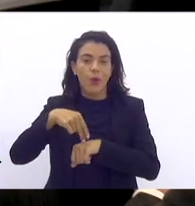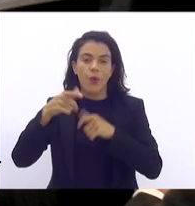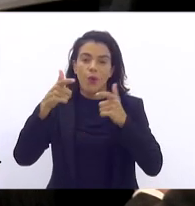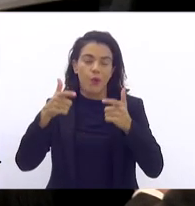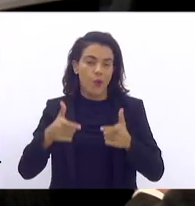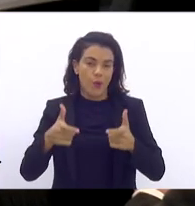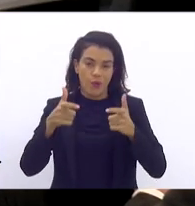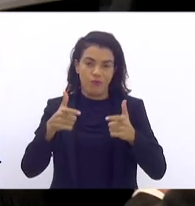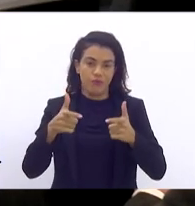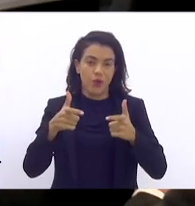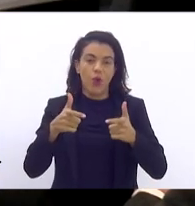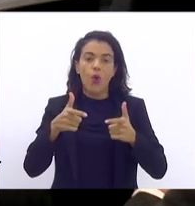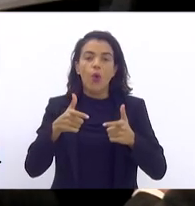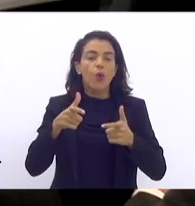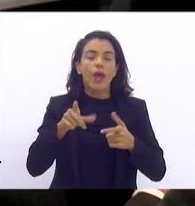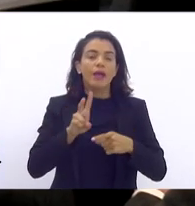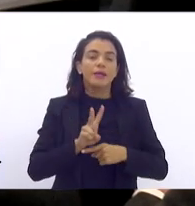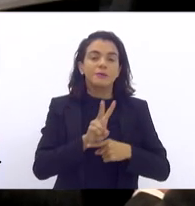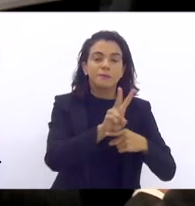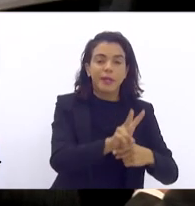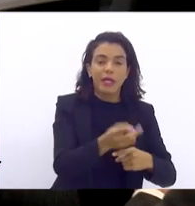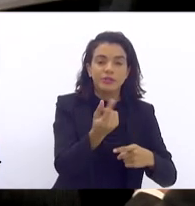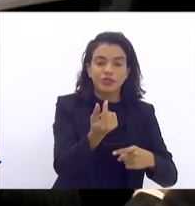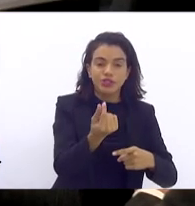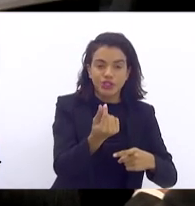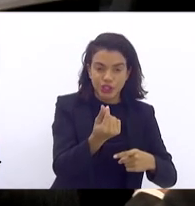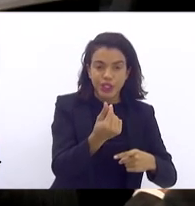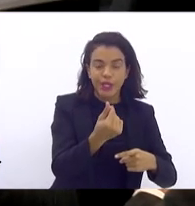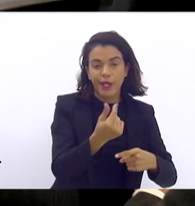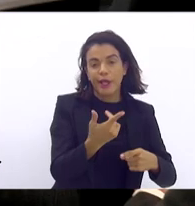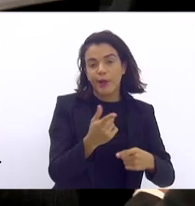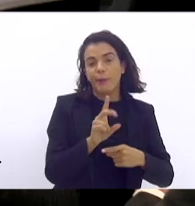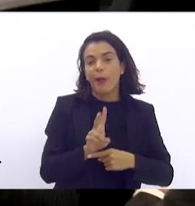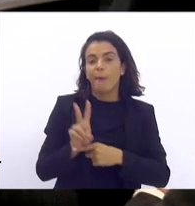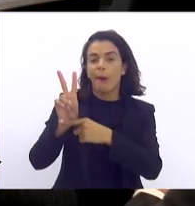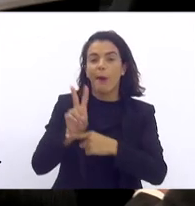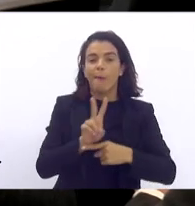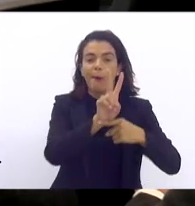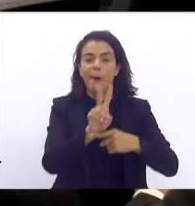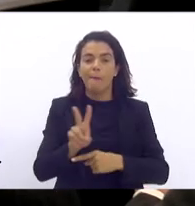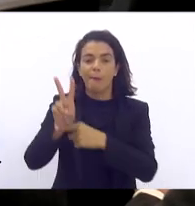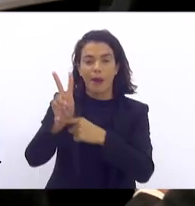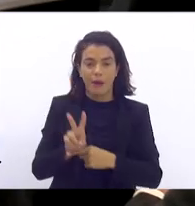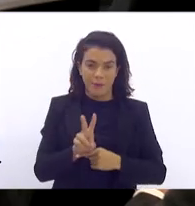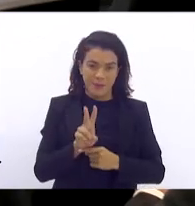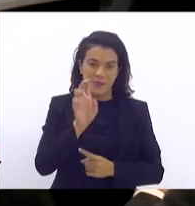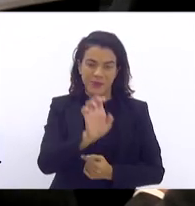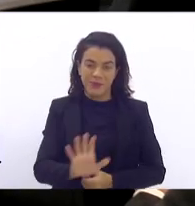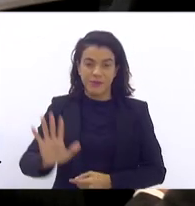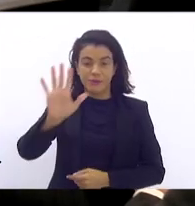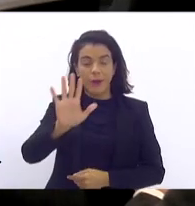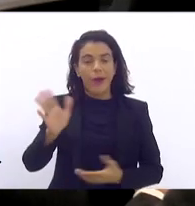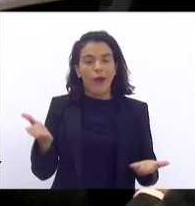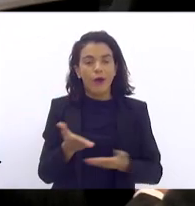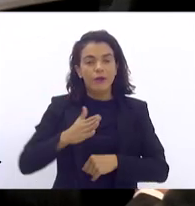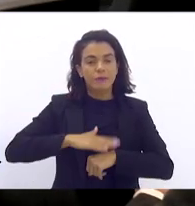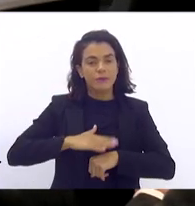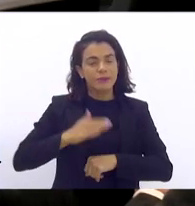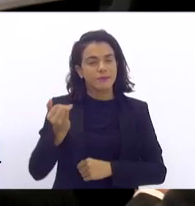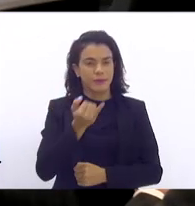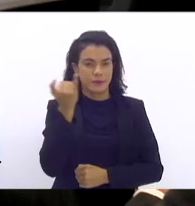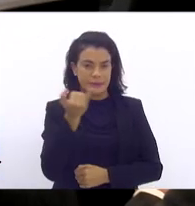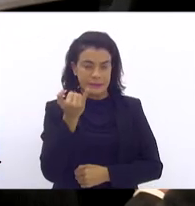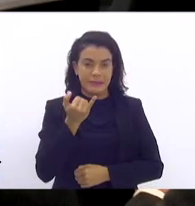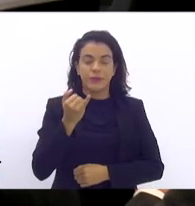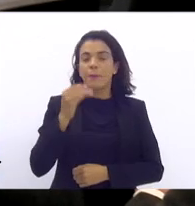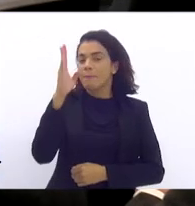palavra uma agiota dos Estados né então é muito importante nesse momento em que